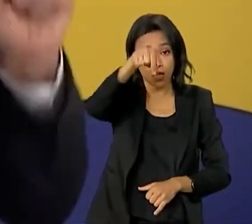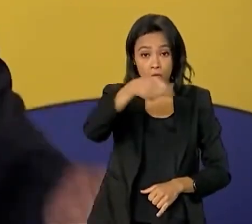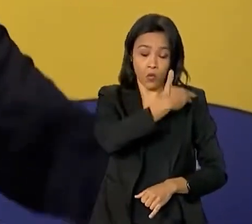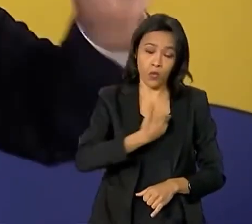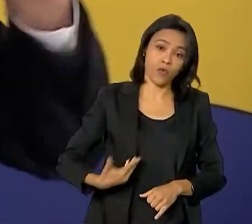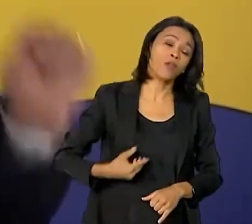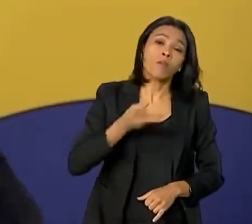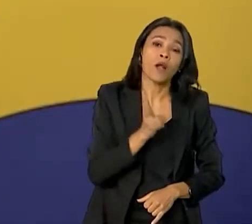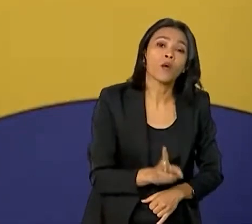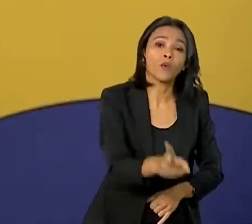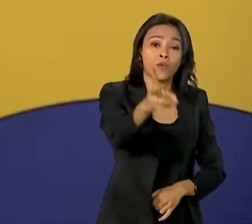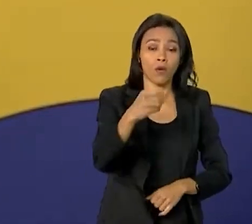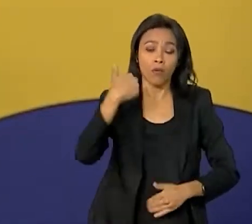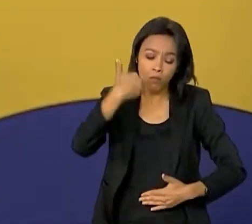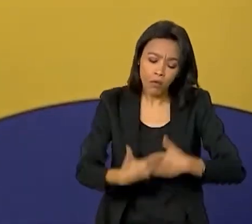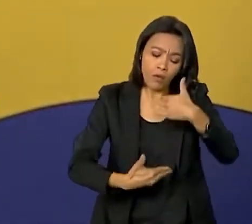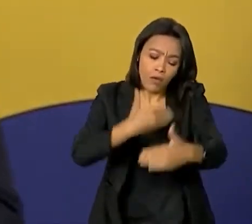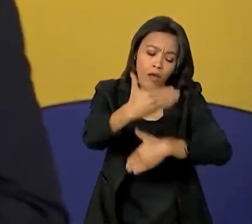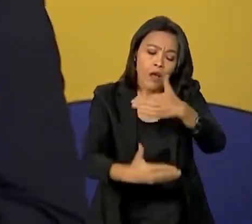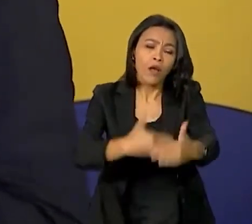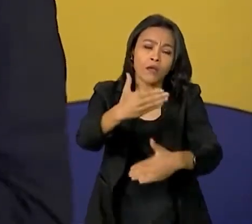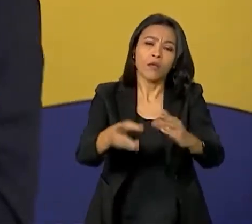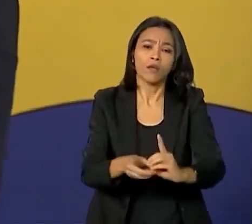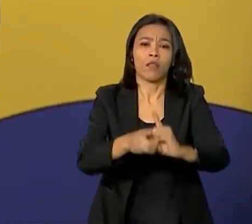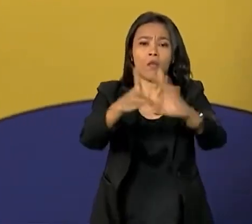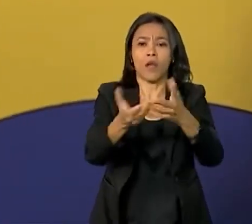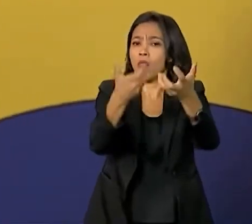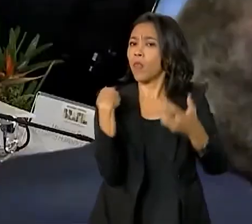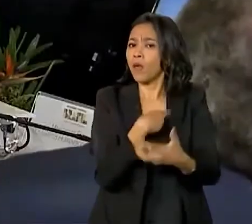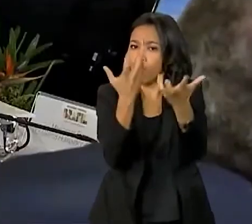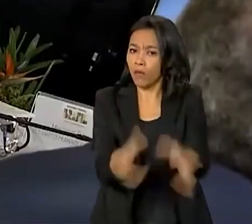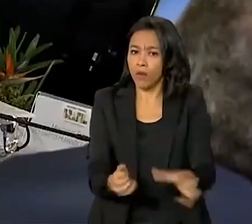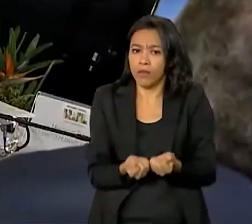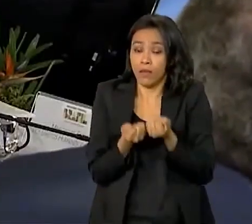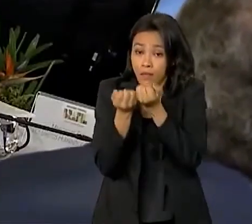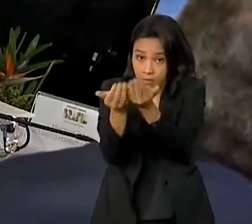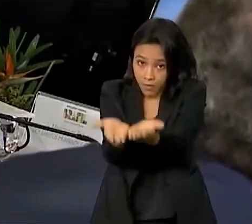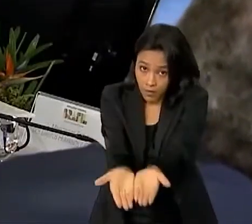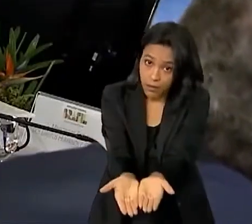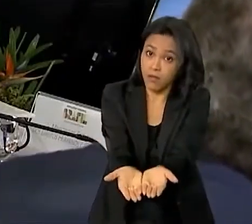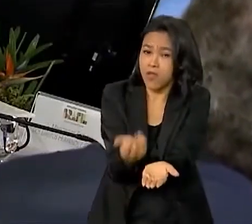o processo democrático desse país. Nós não queremos entregar